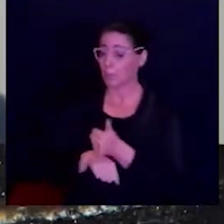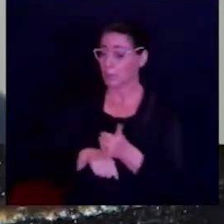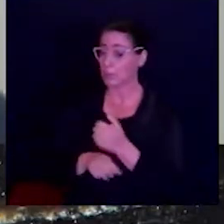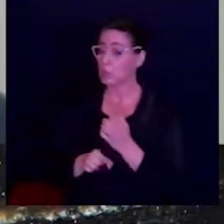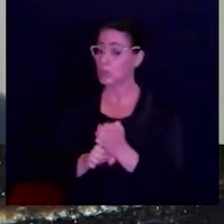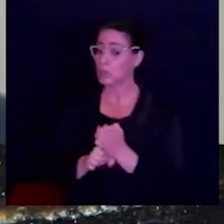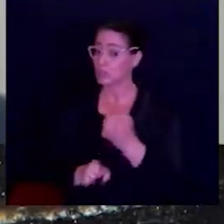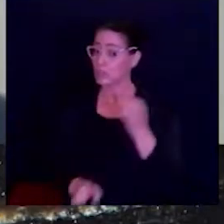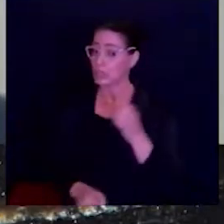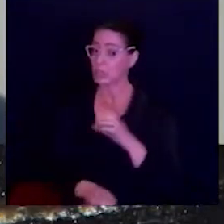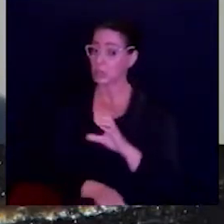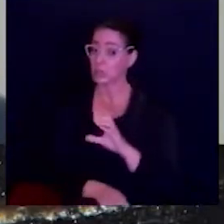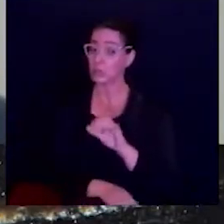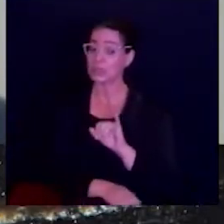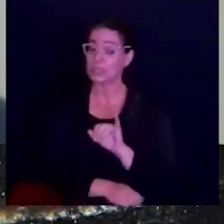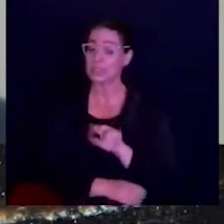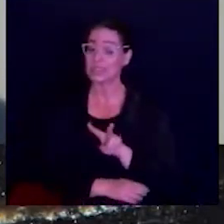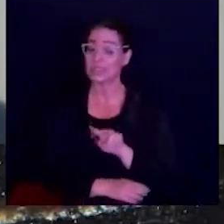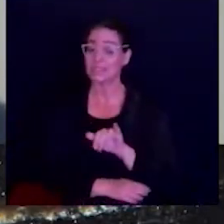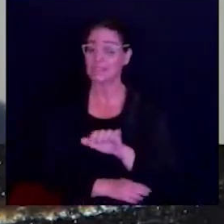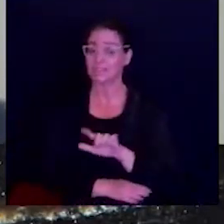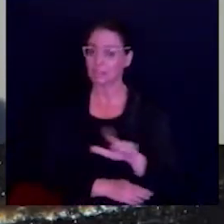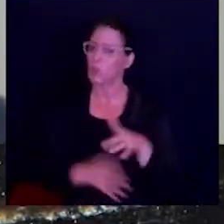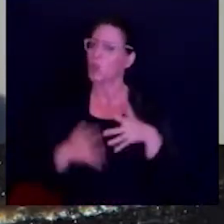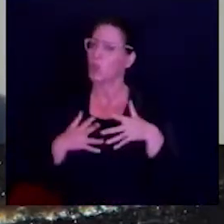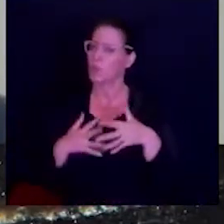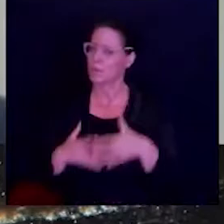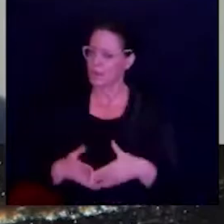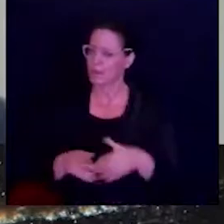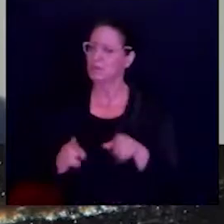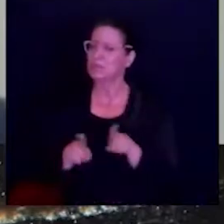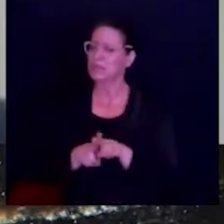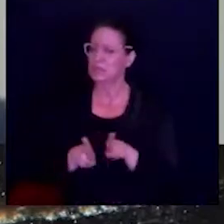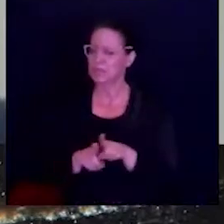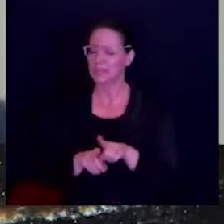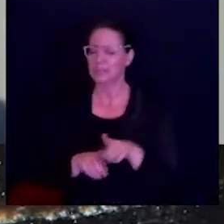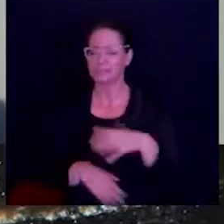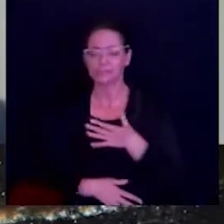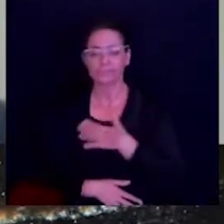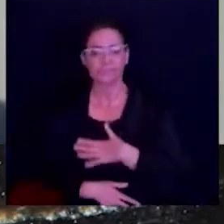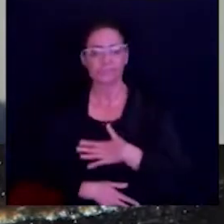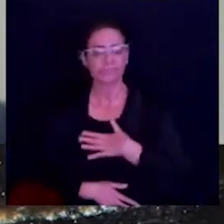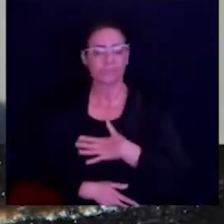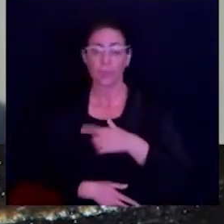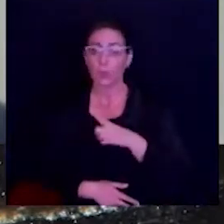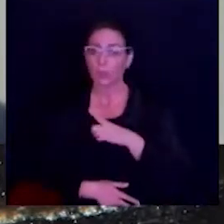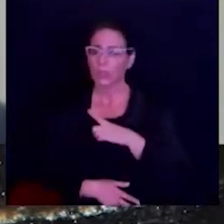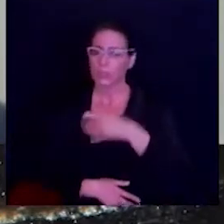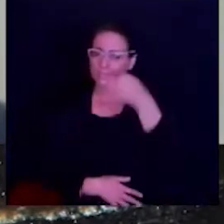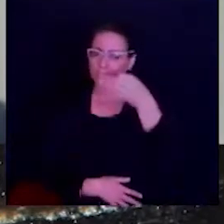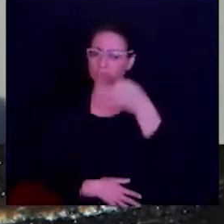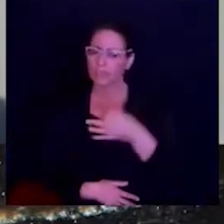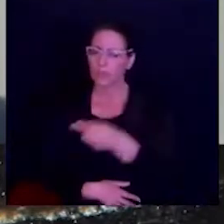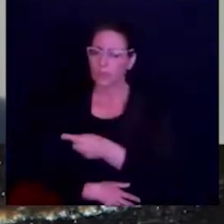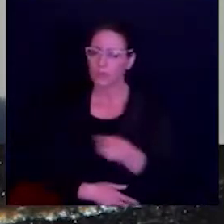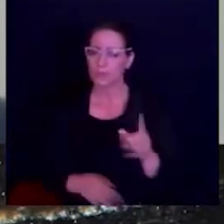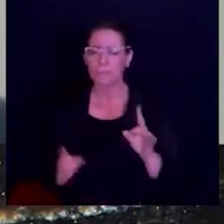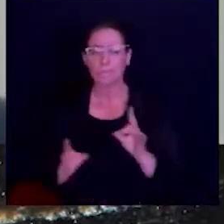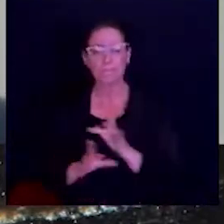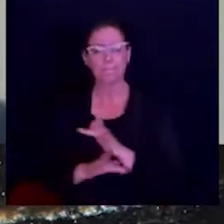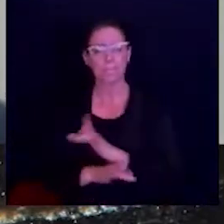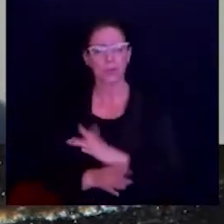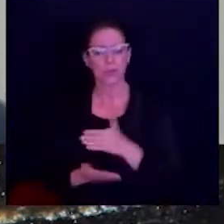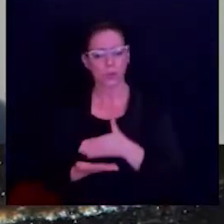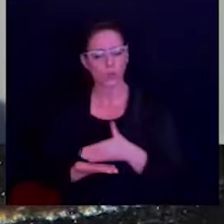mais gratificantes e complexas. Tenho certeza que vocês estão prontos para encarar o mercado de trabalho, agora